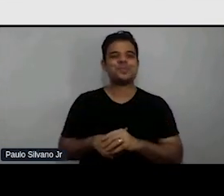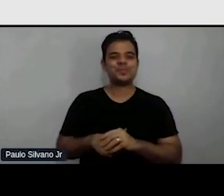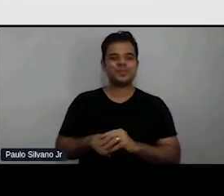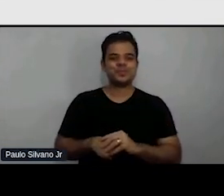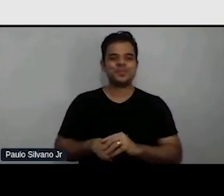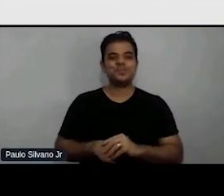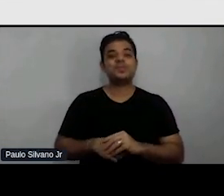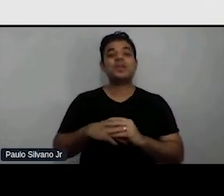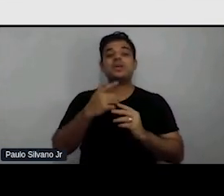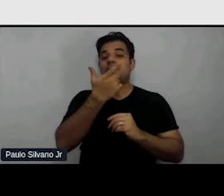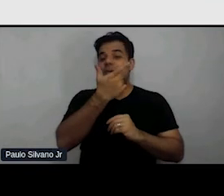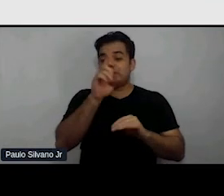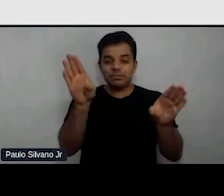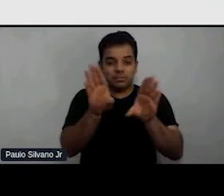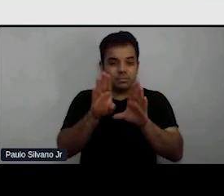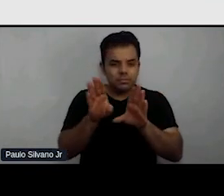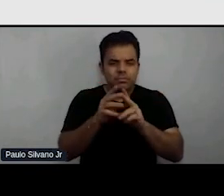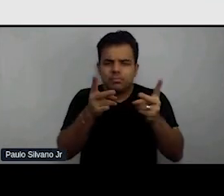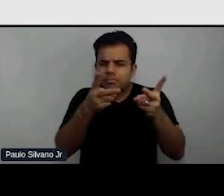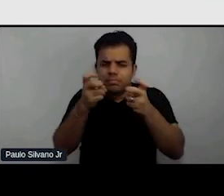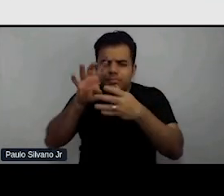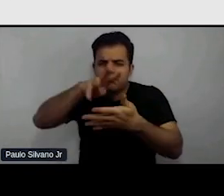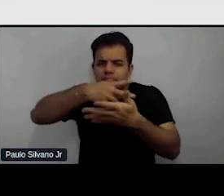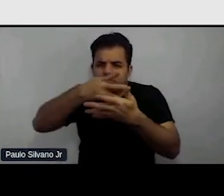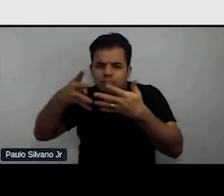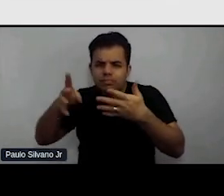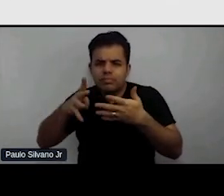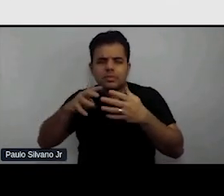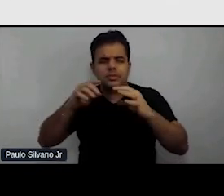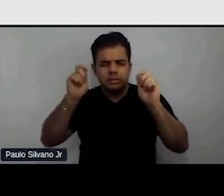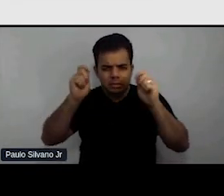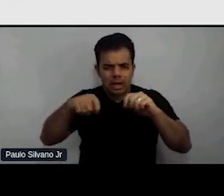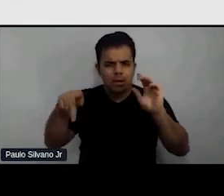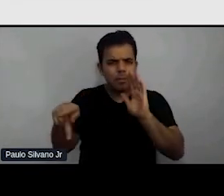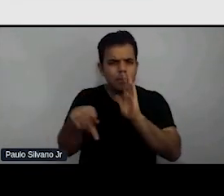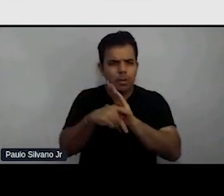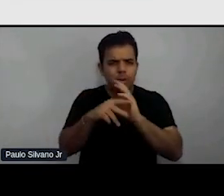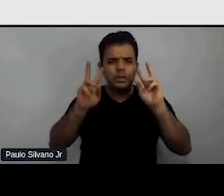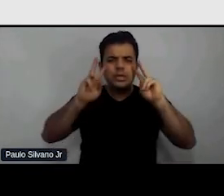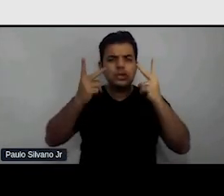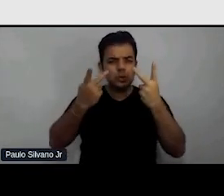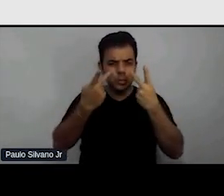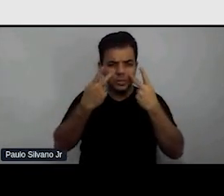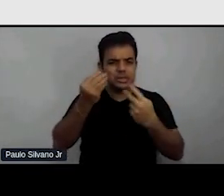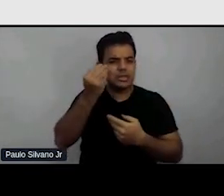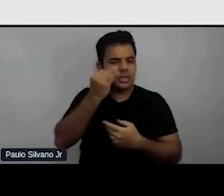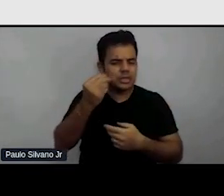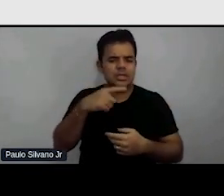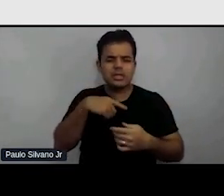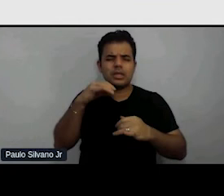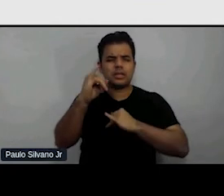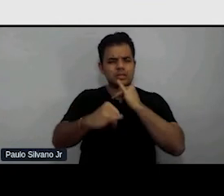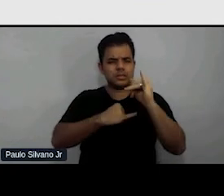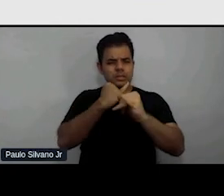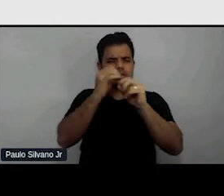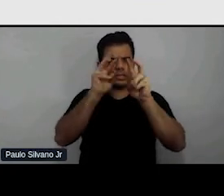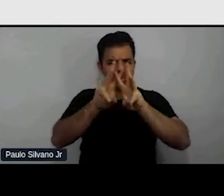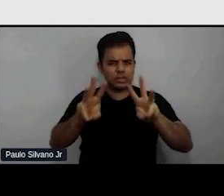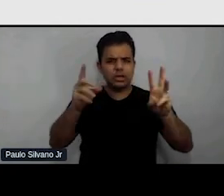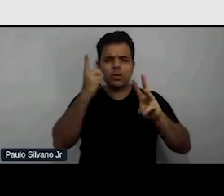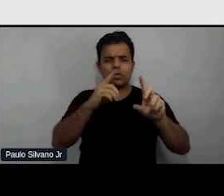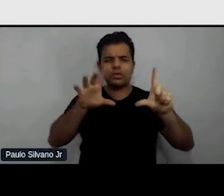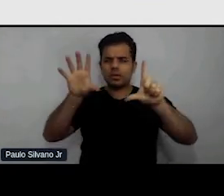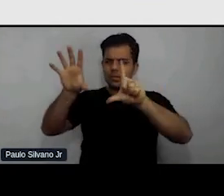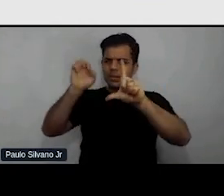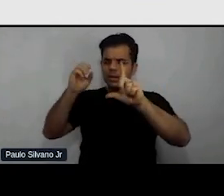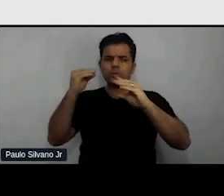E por fim, verifique se seu dashboard funciona com simuladores de daltonismo. Existem sites que você pode tirar um print e